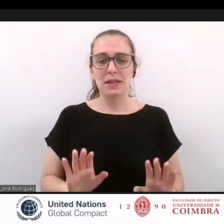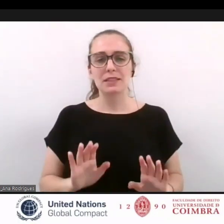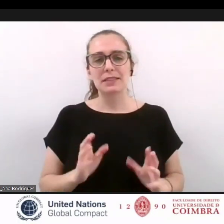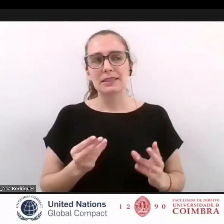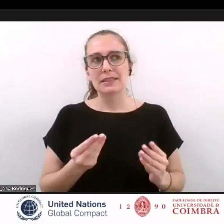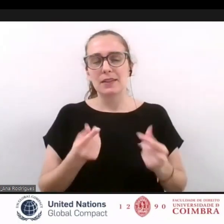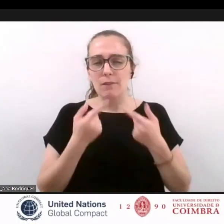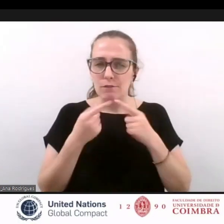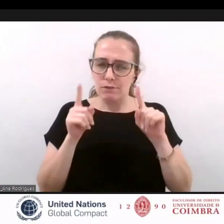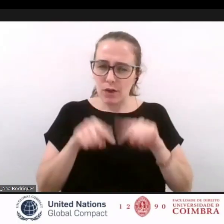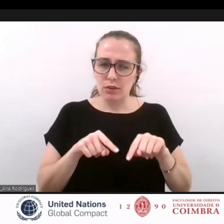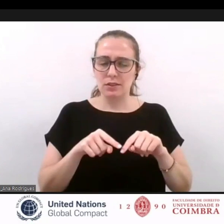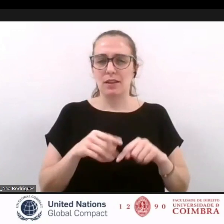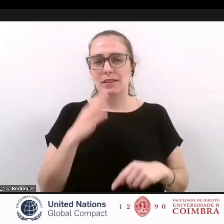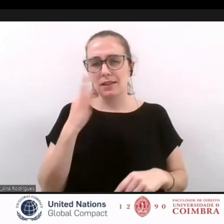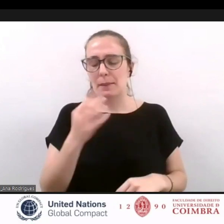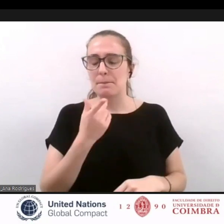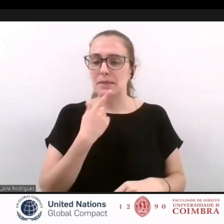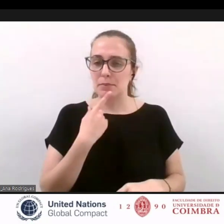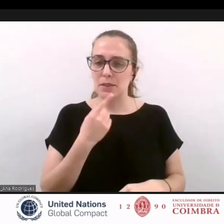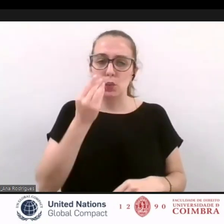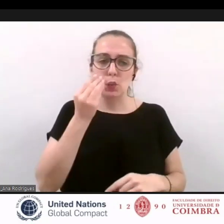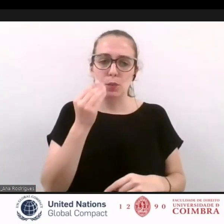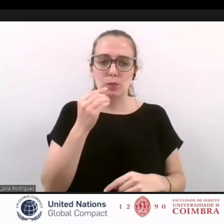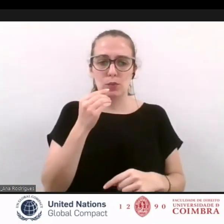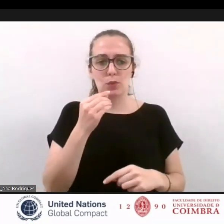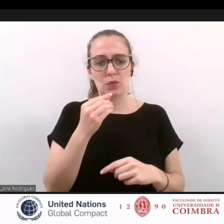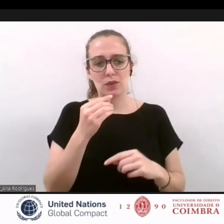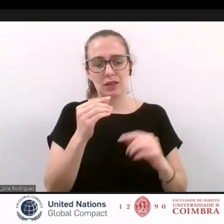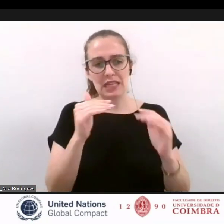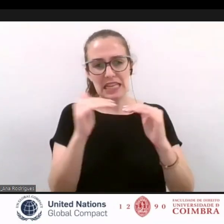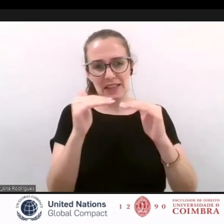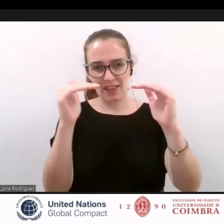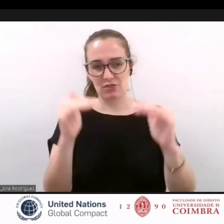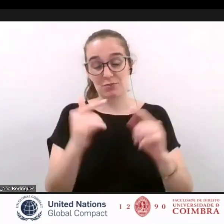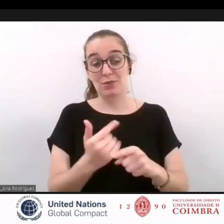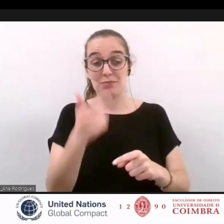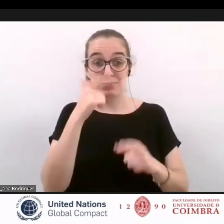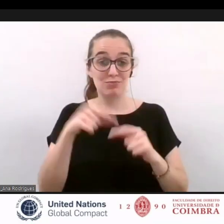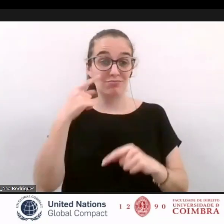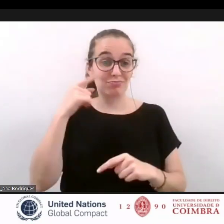nunca é demais procurarmos responder a estas questões que também nos surgem aqui da nossa audiência.